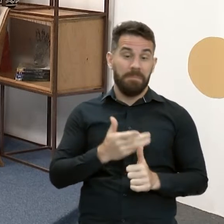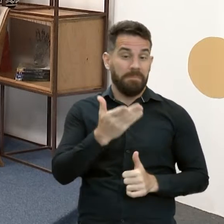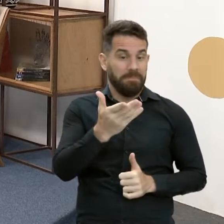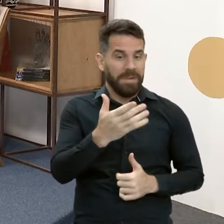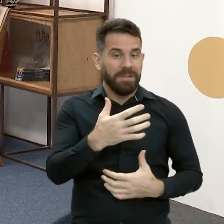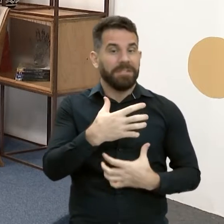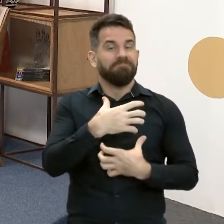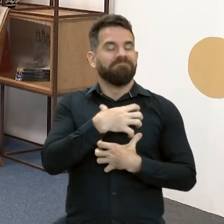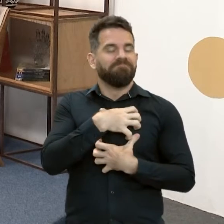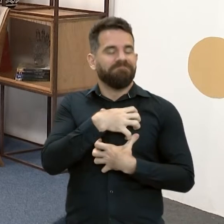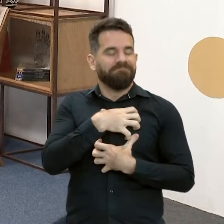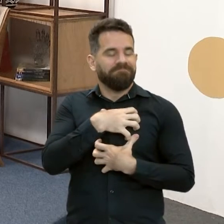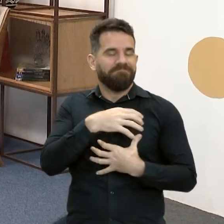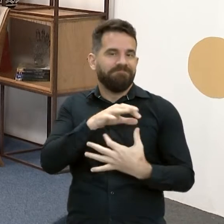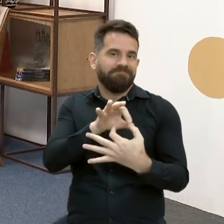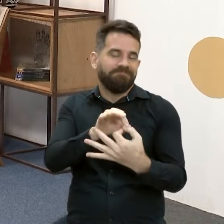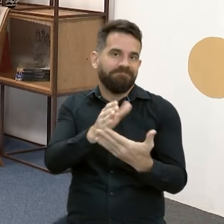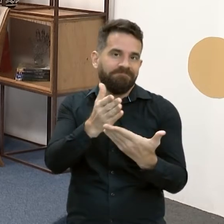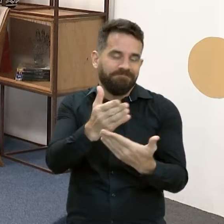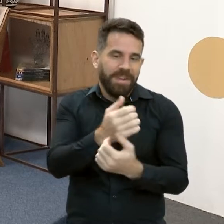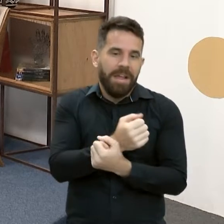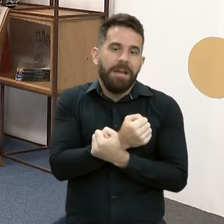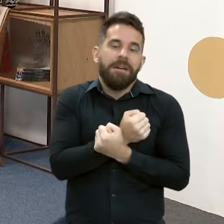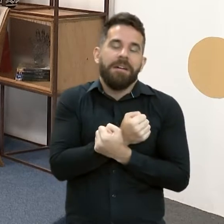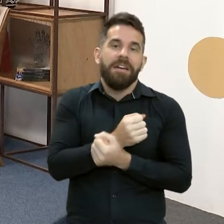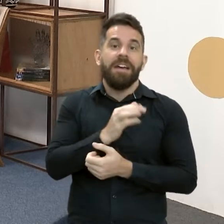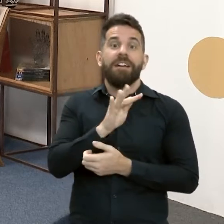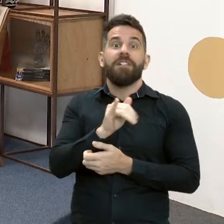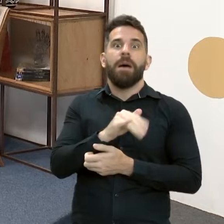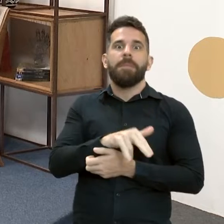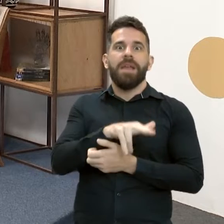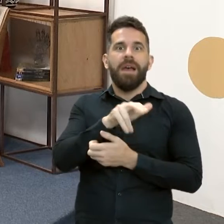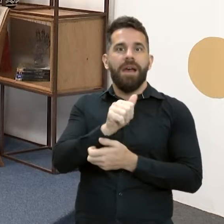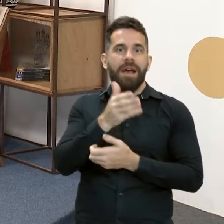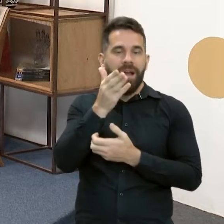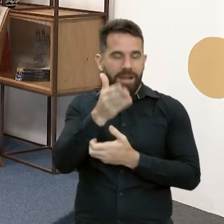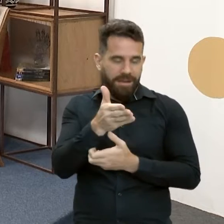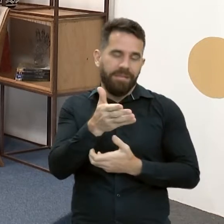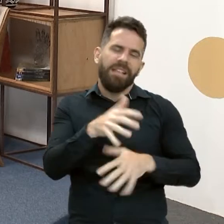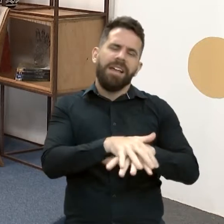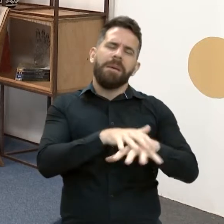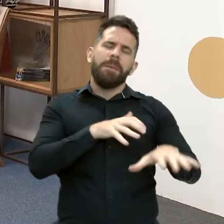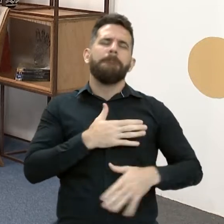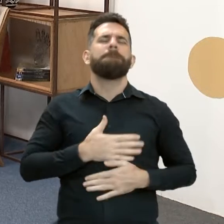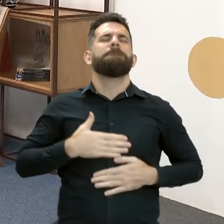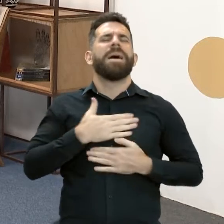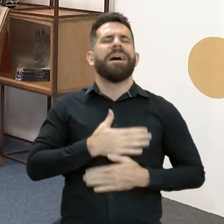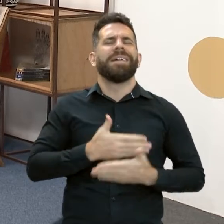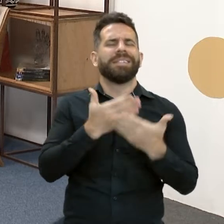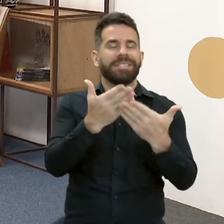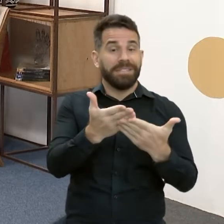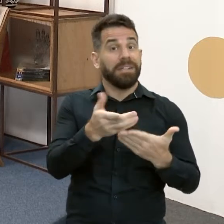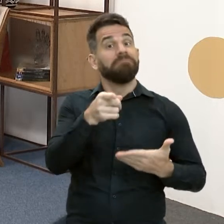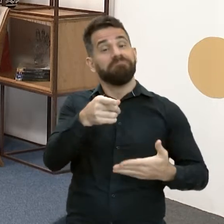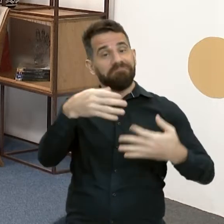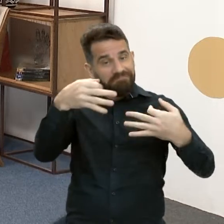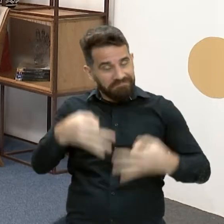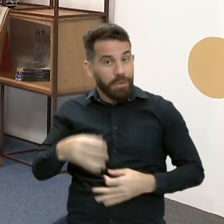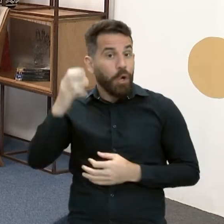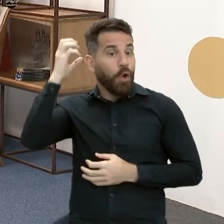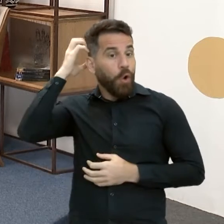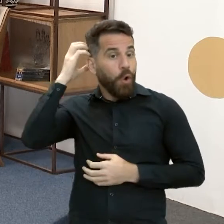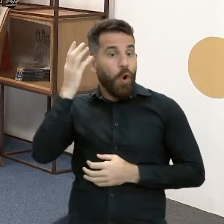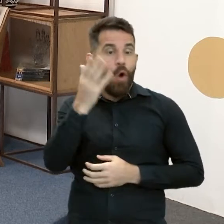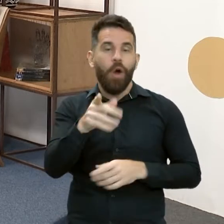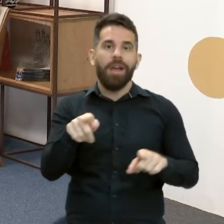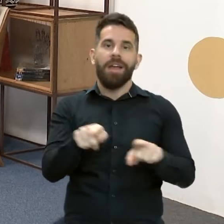abraçar Luciana, Fabiana de forma remota. É um prazer estar aqui com você também. Isso é Cora Coralina, né, Fabiana? Ela